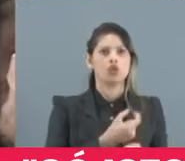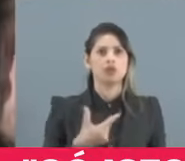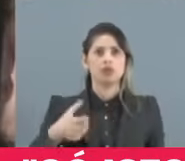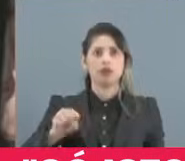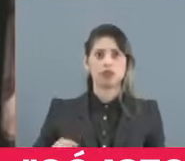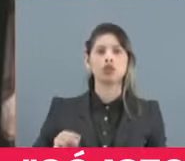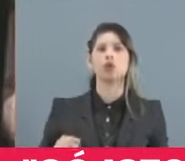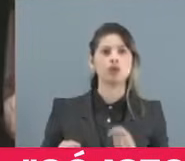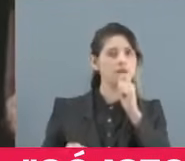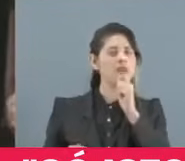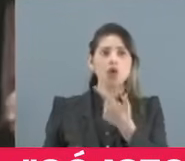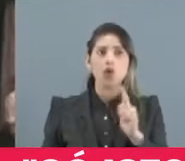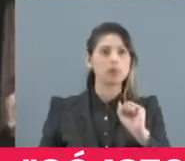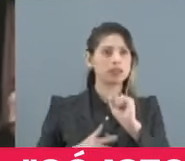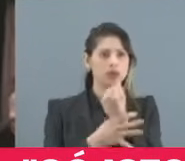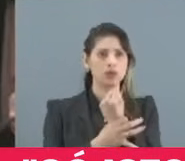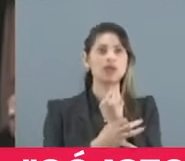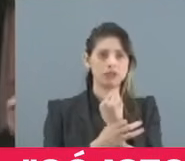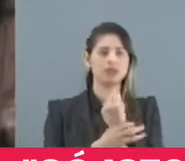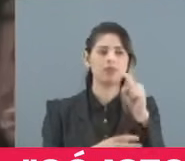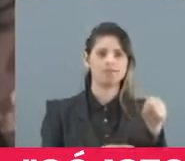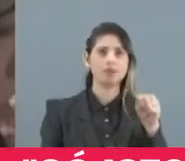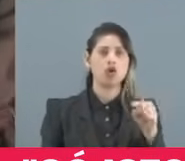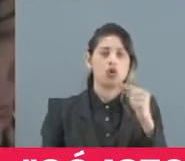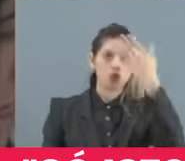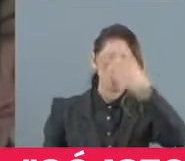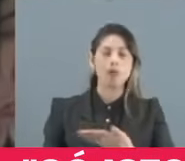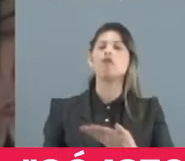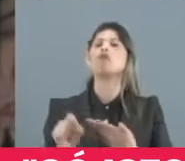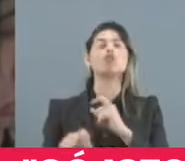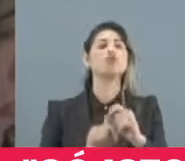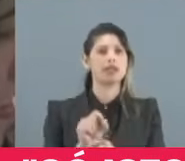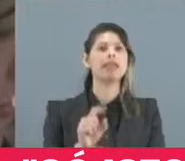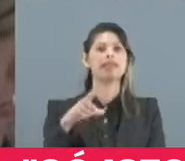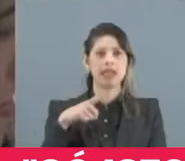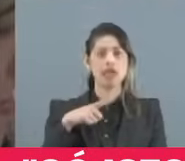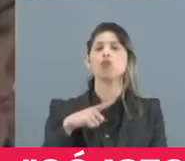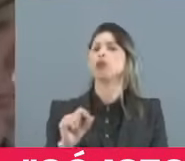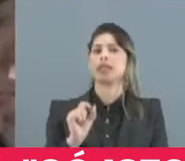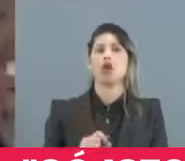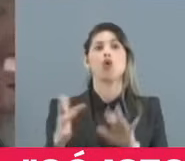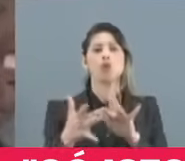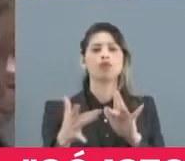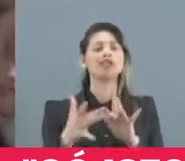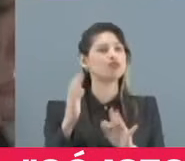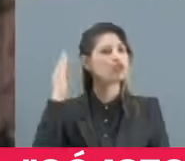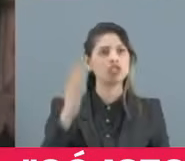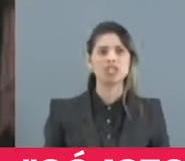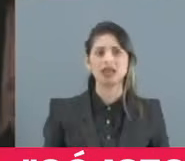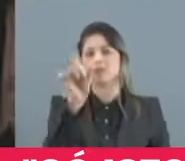já está por demais provado. O que está aqui provando é que houve a digital direta do presidente